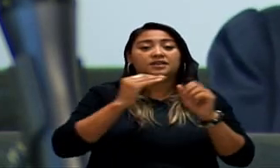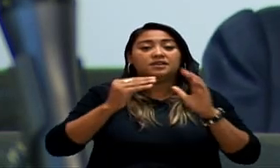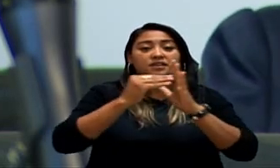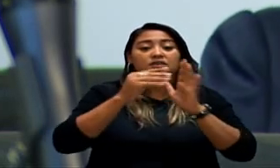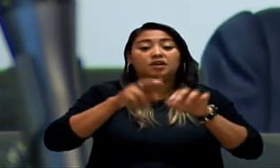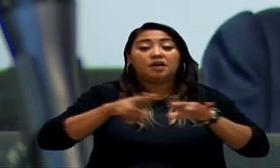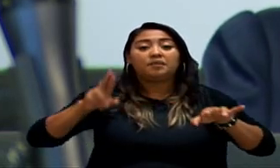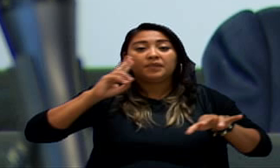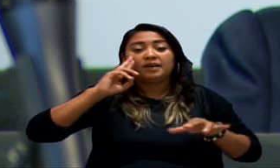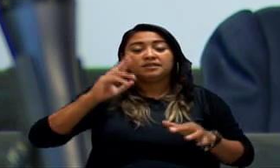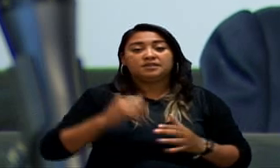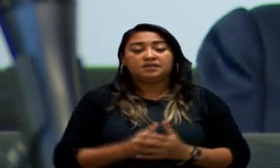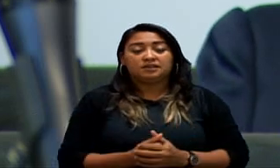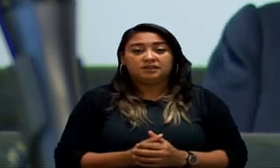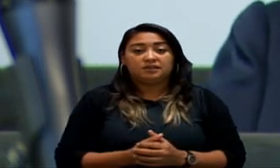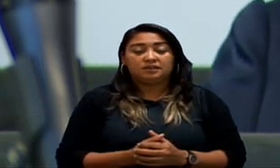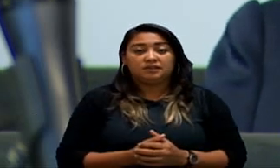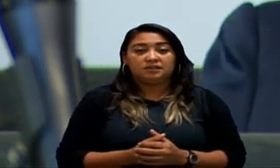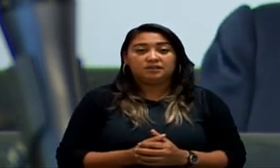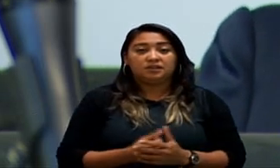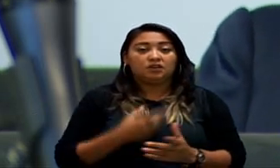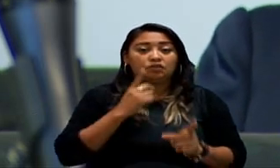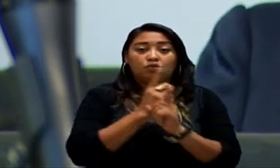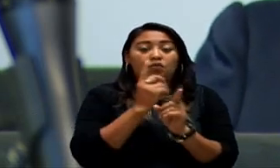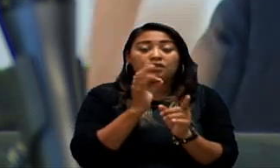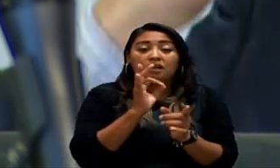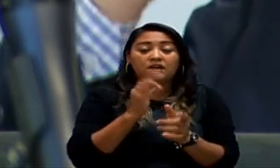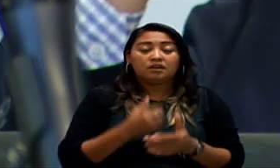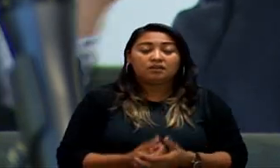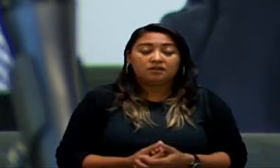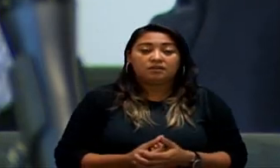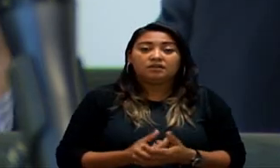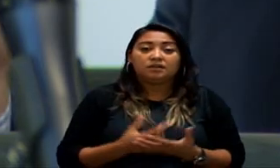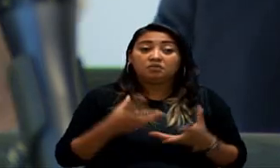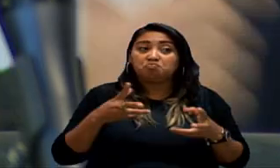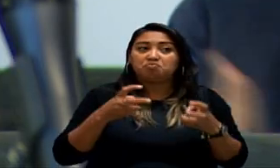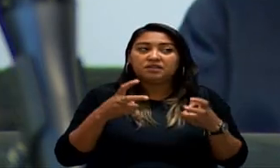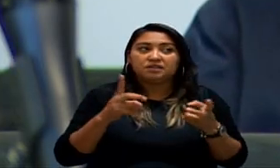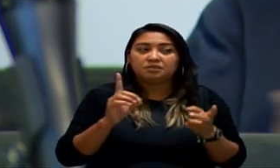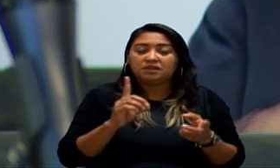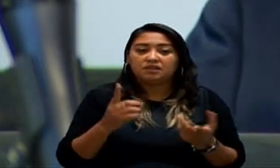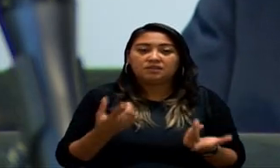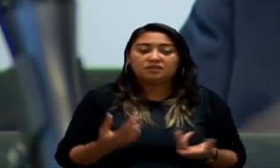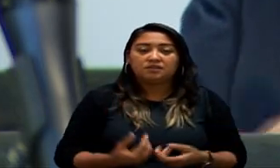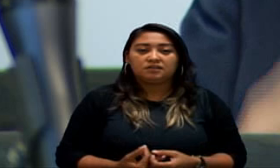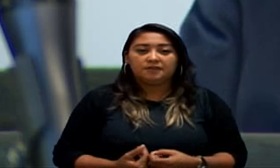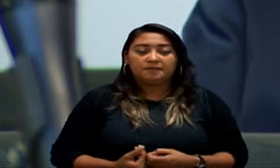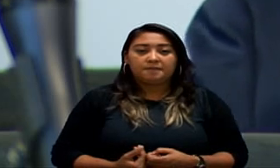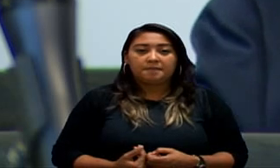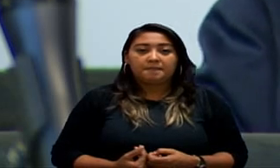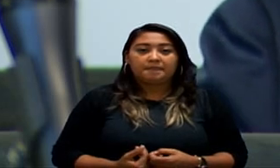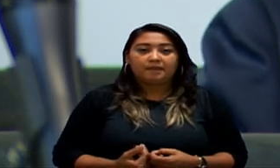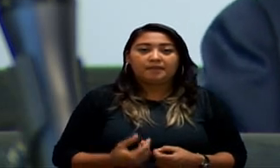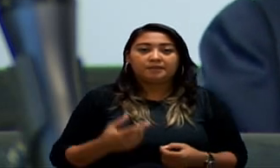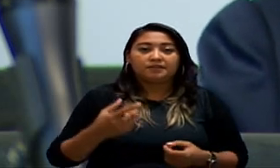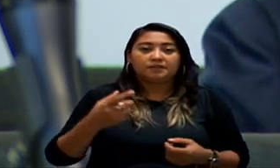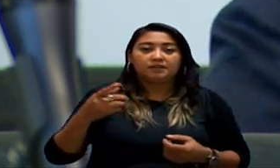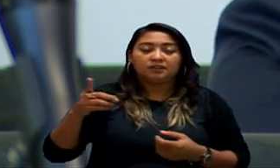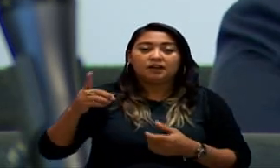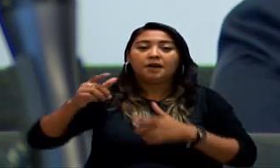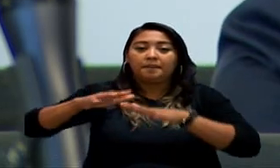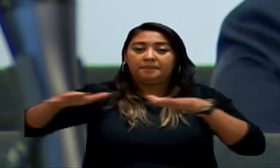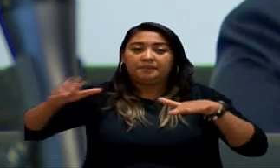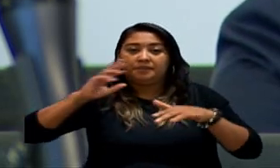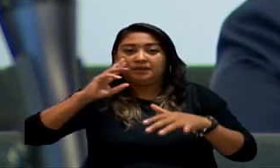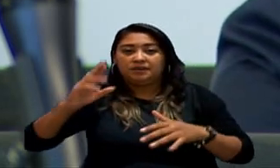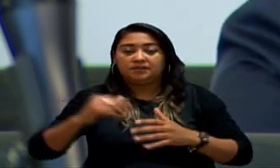mesa. É bom saber. Não achei. Eu nem tinha percebido, cara. Olha, a gente... Quando eu precisei pesquisar um ato da mesa, eu tive que